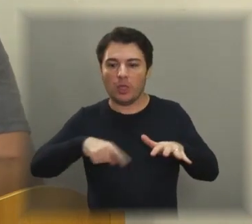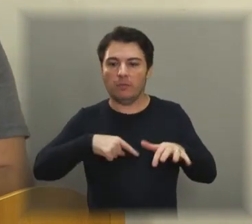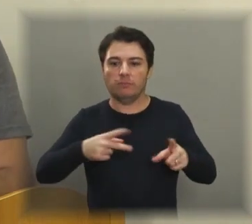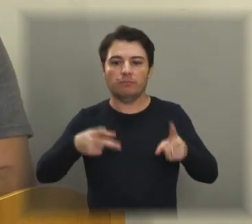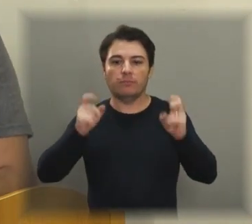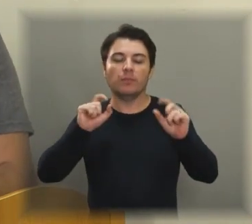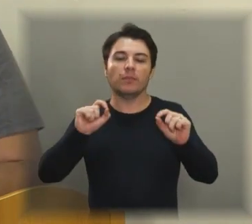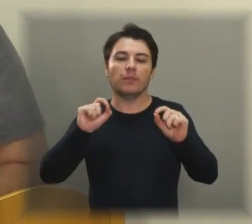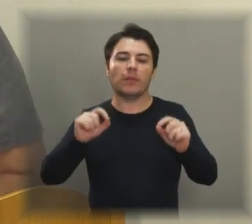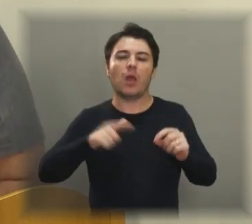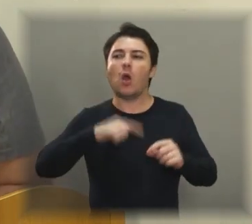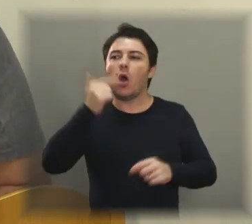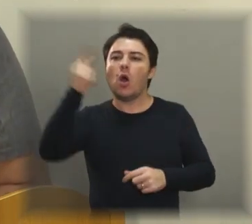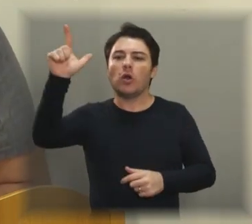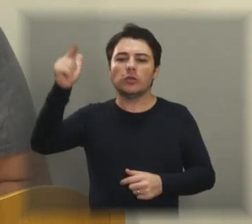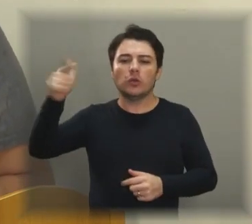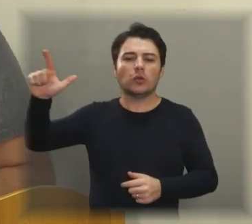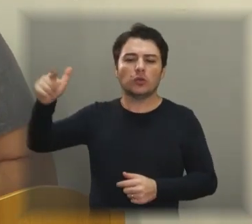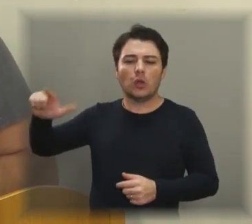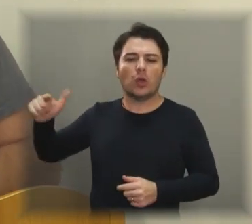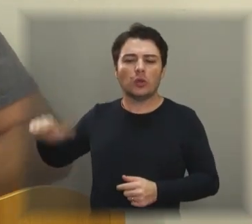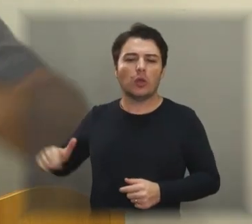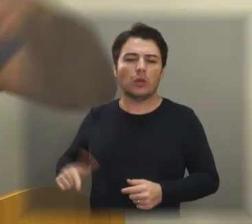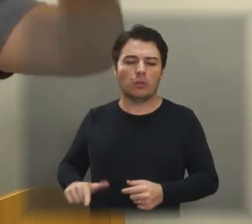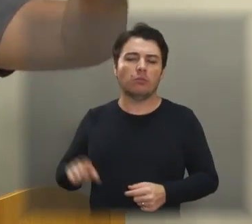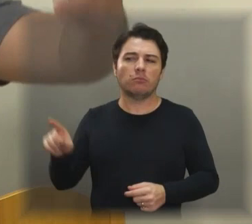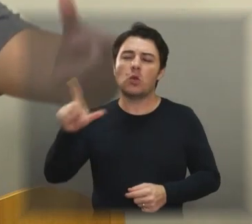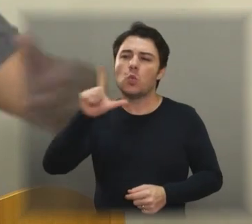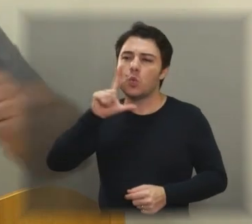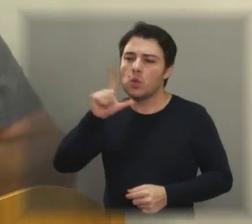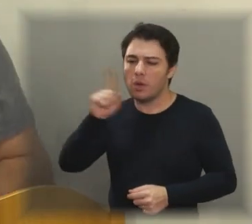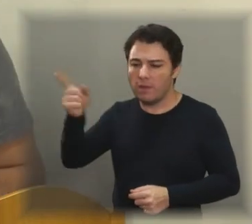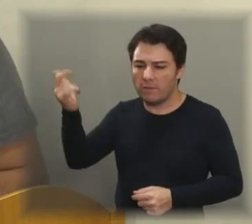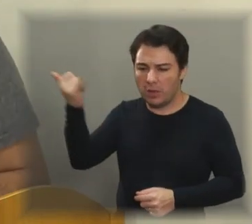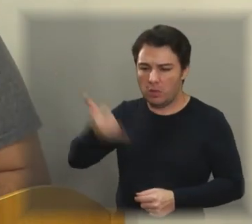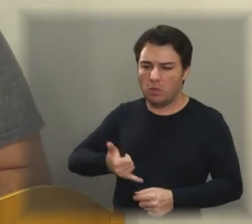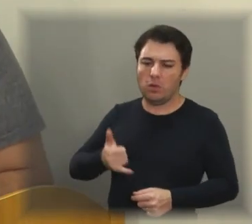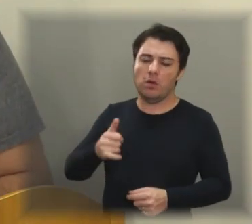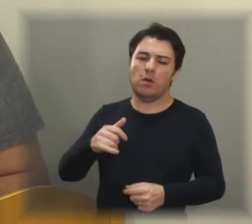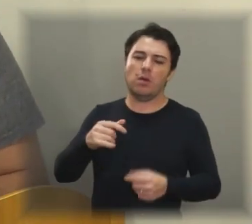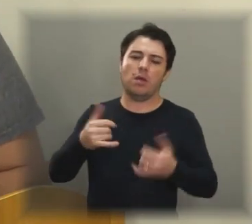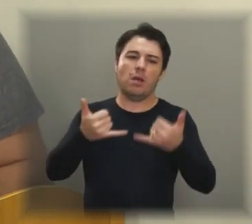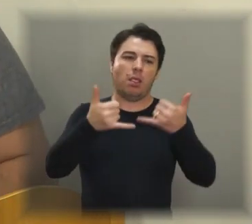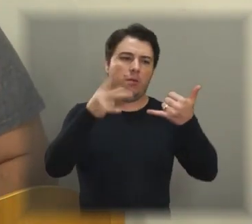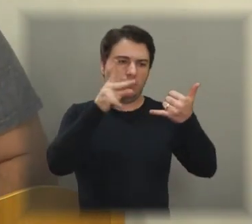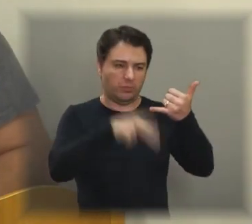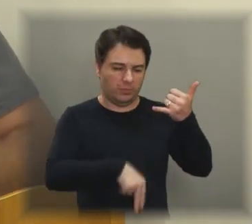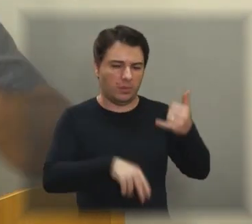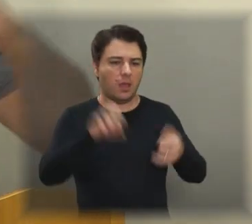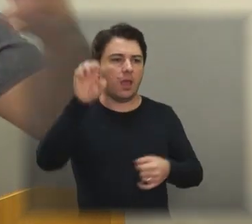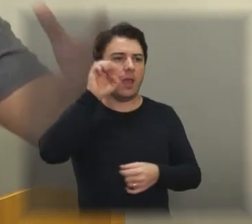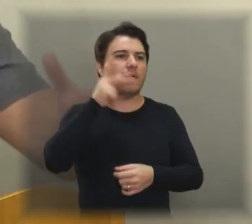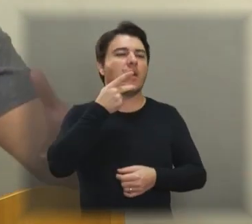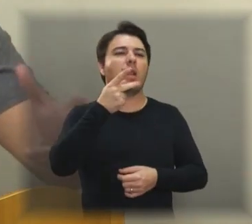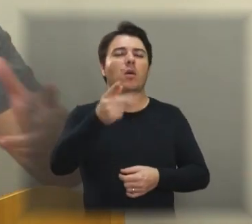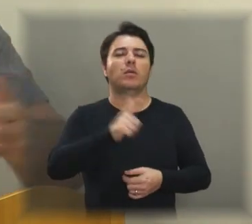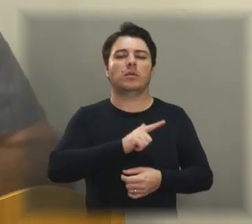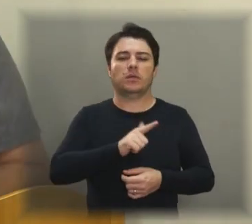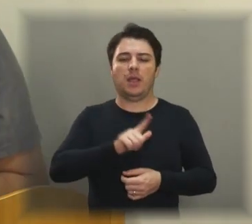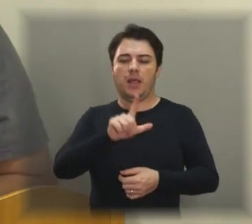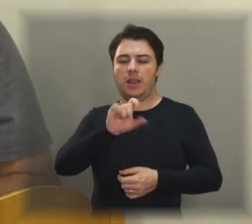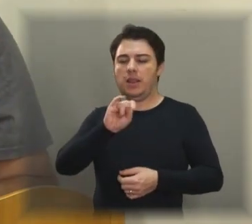começa a perceber outras coisas que não tava nosso Horizonte O Lucas falou do desligamento o Edson falou do linhão